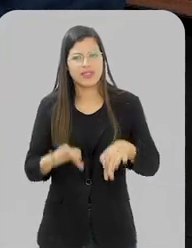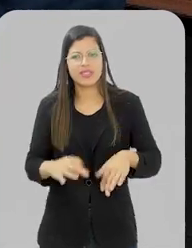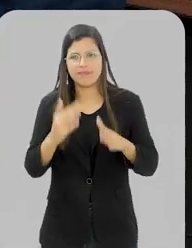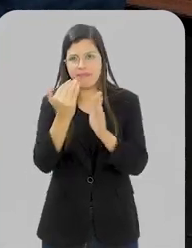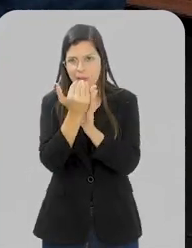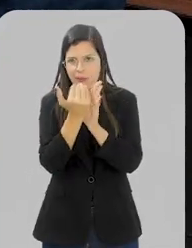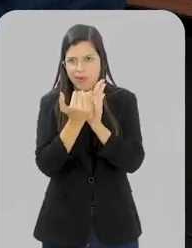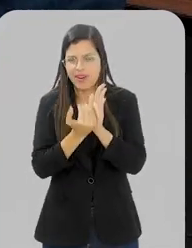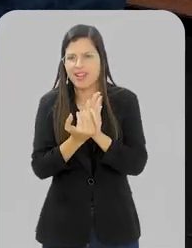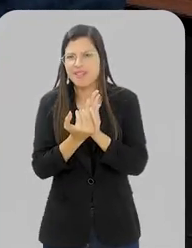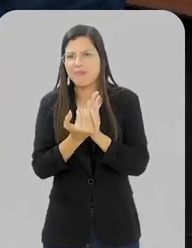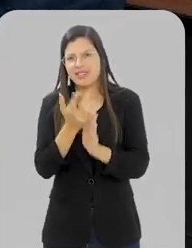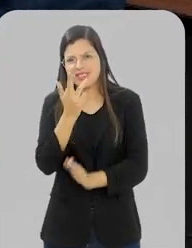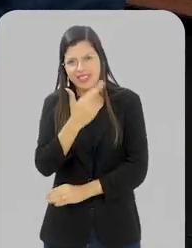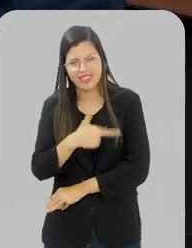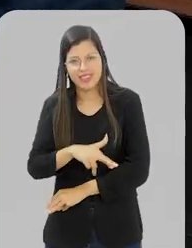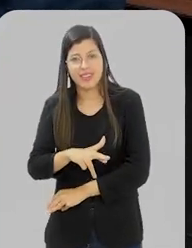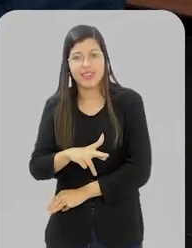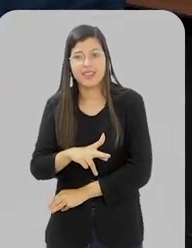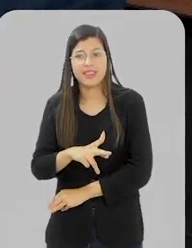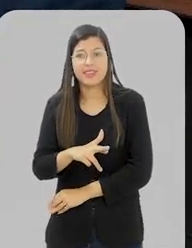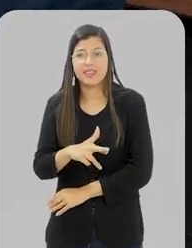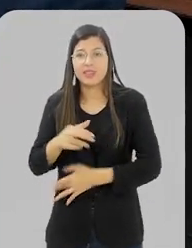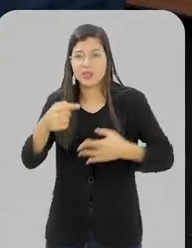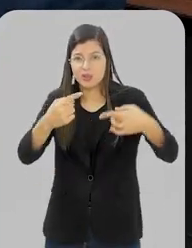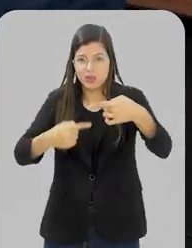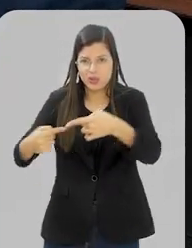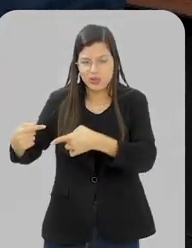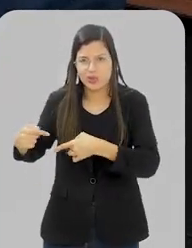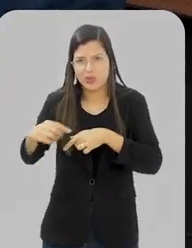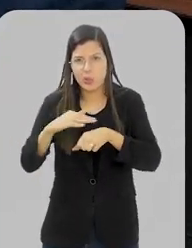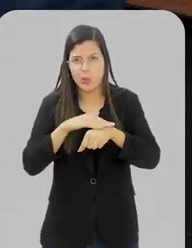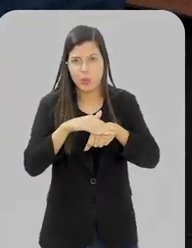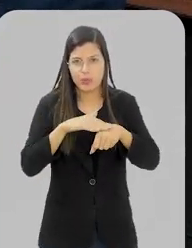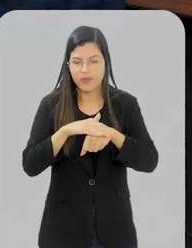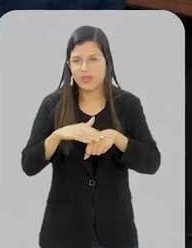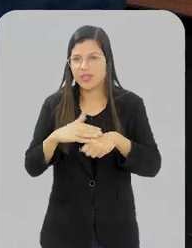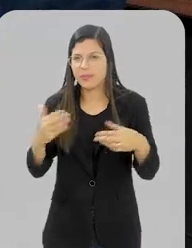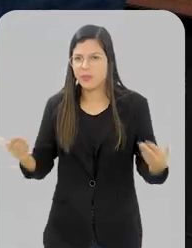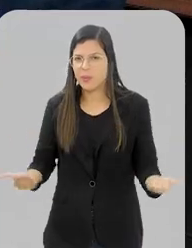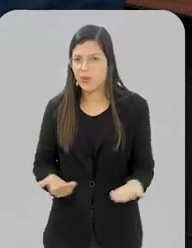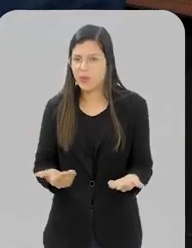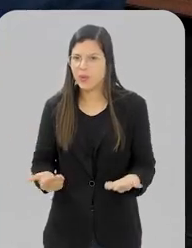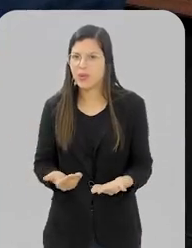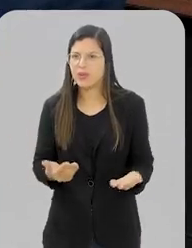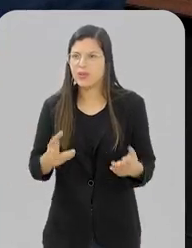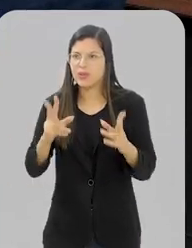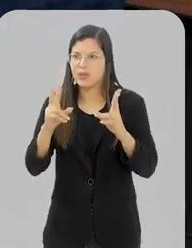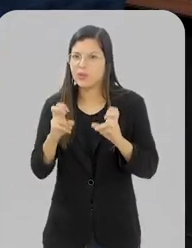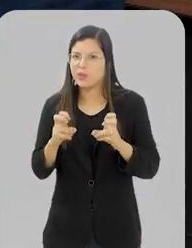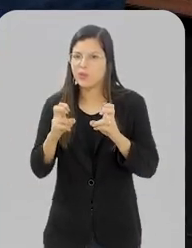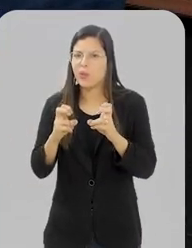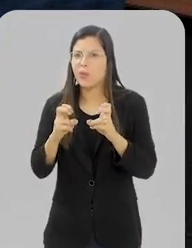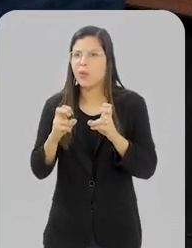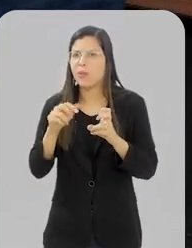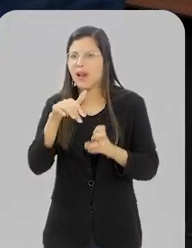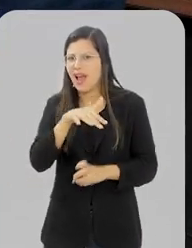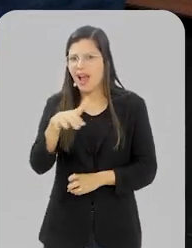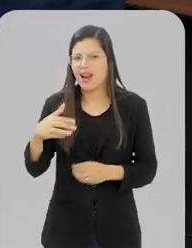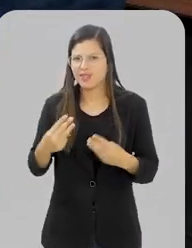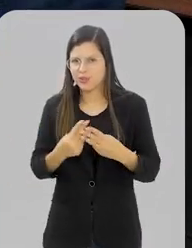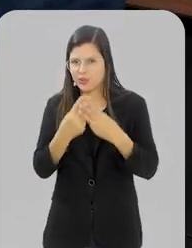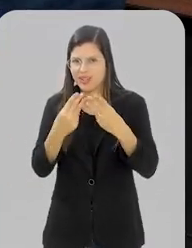encerramos mais um programa religar discutimos conversamos hoje sobre segmento